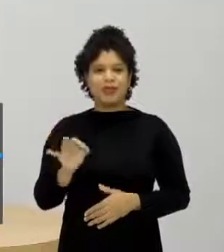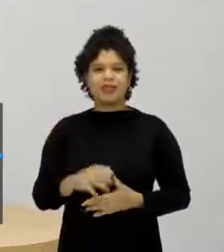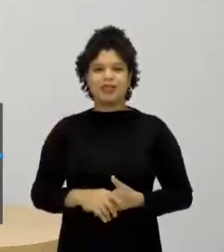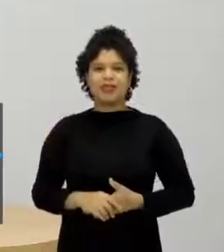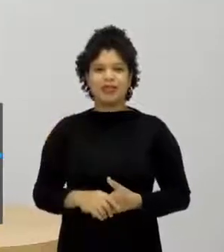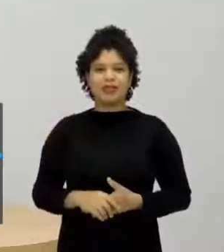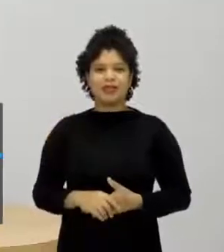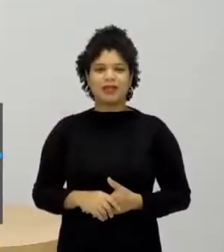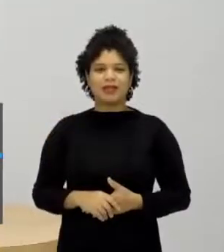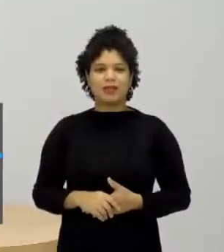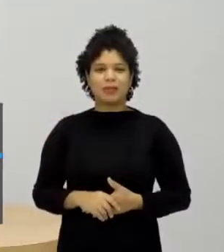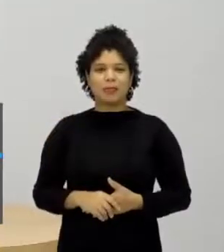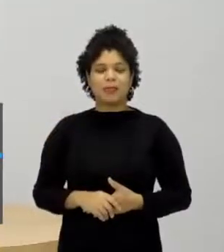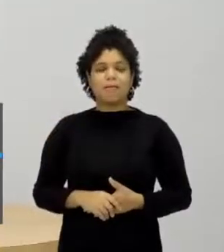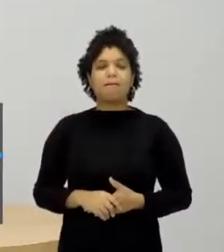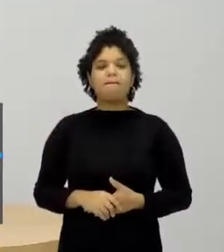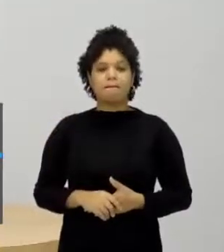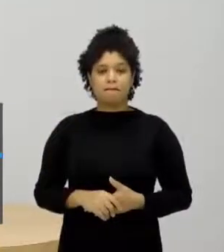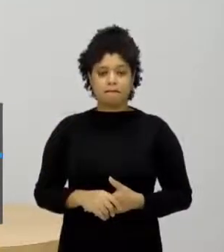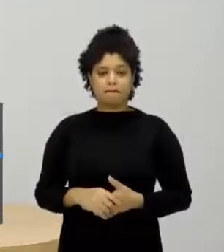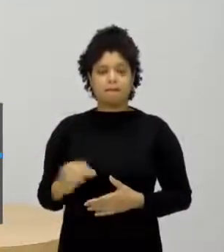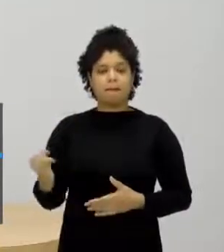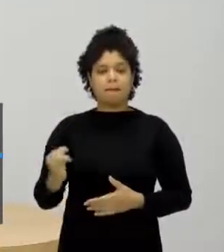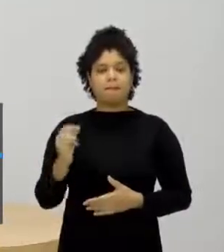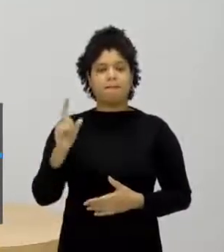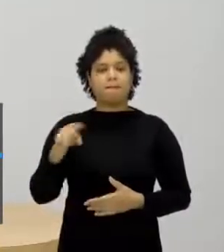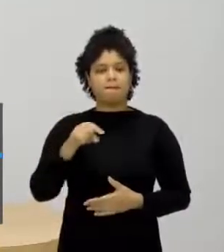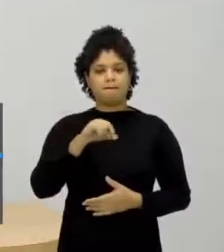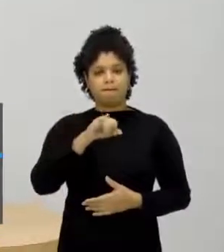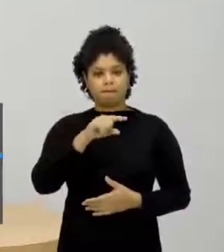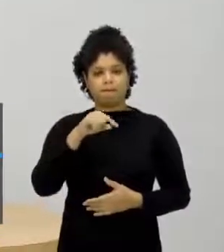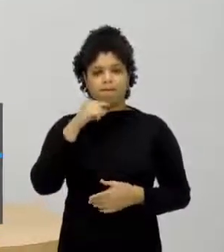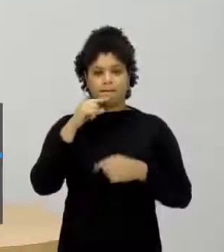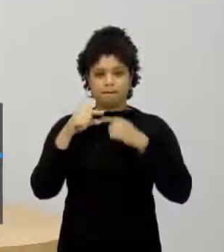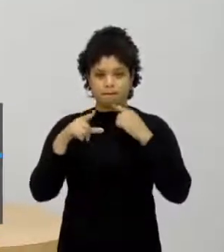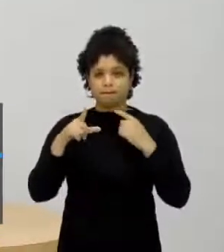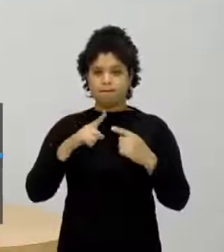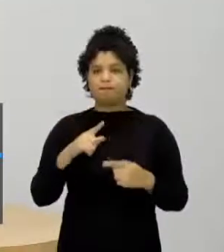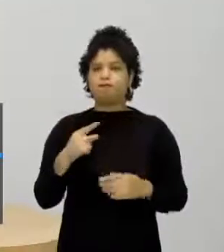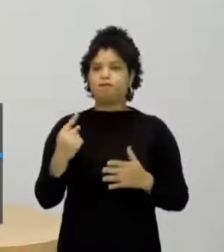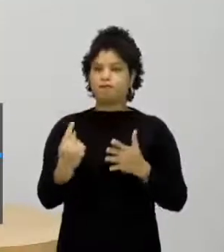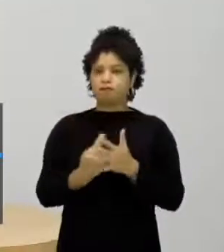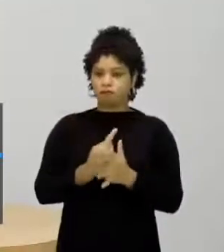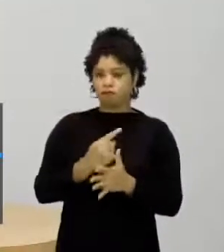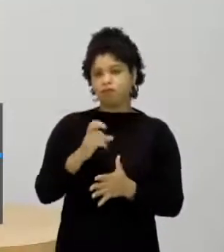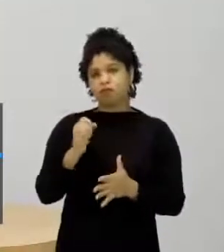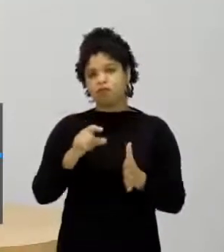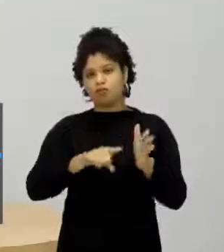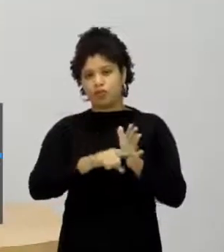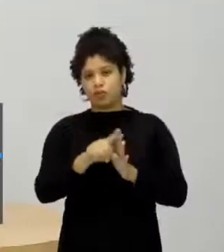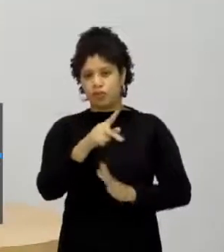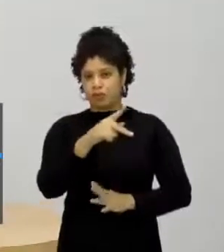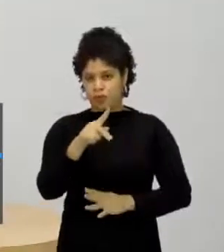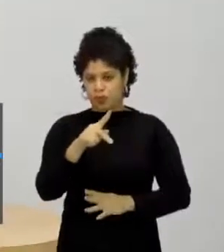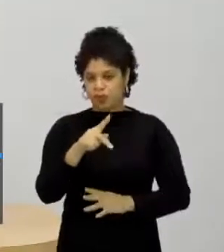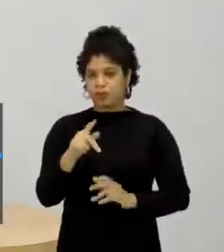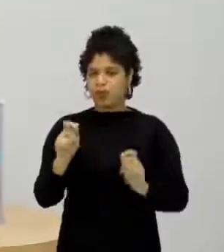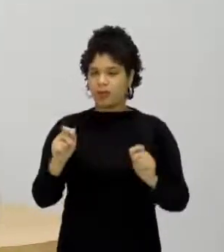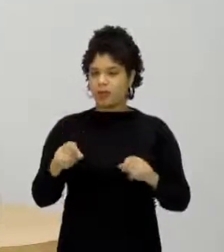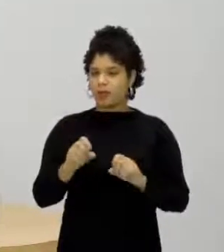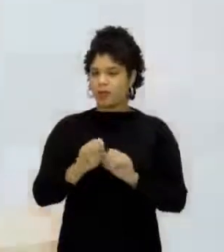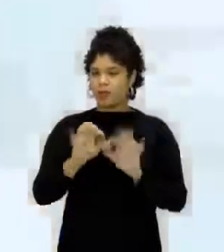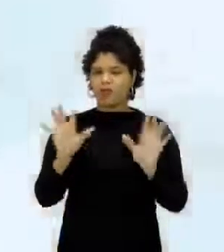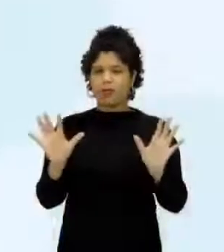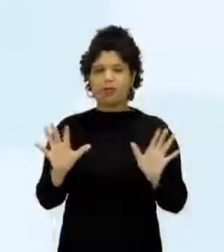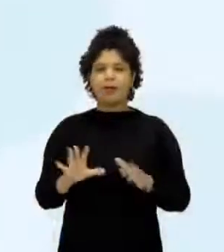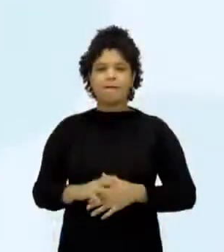tudo. Então, gente, olha só. Então, muito importante que vocês solucionem as dúvidas, ok? E aí, gente, né? Vamos ver aí